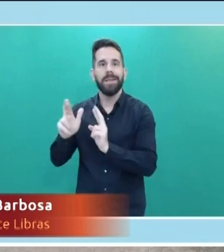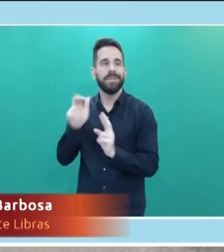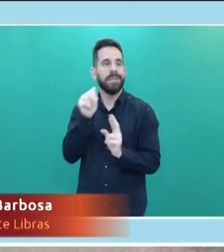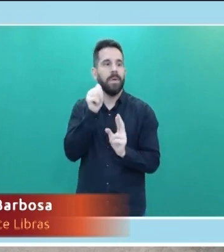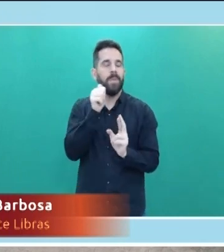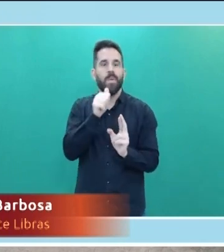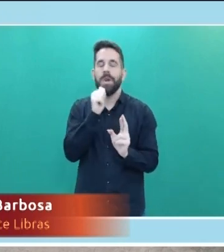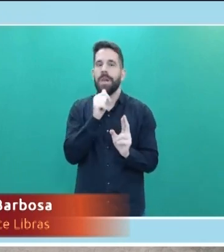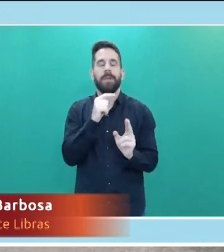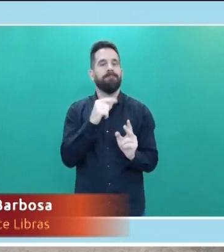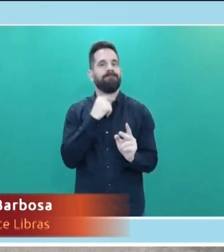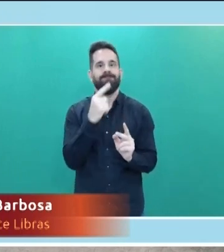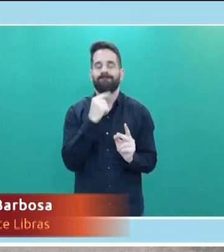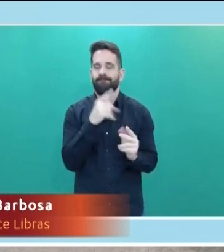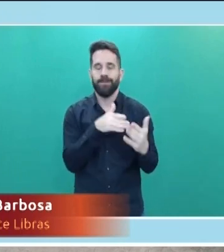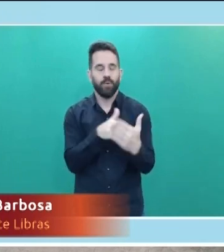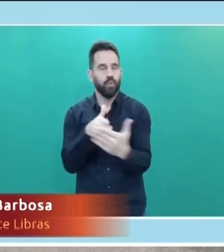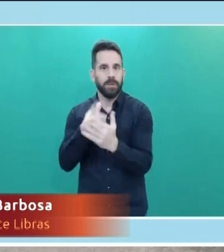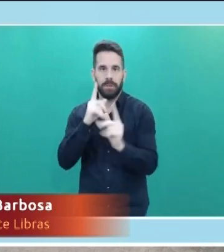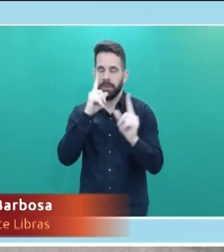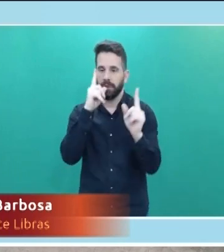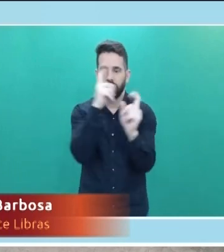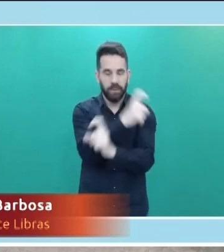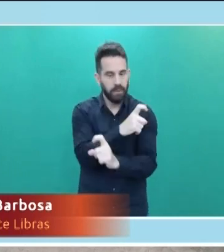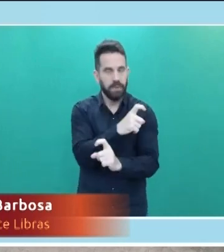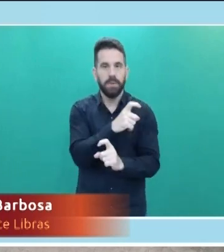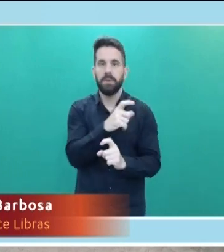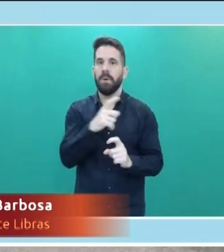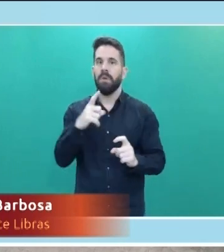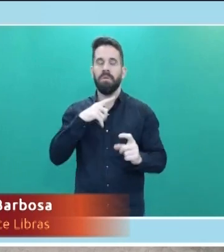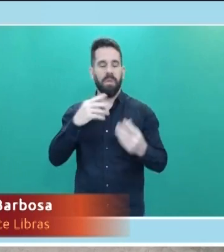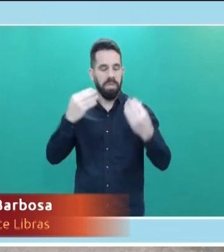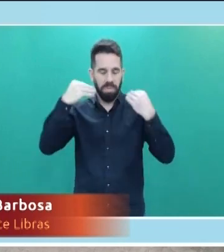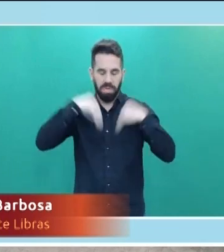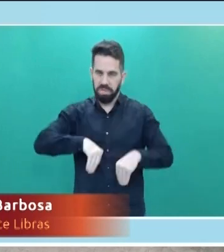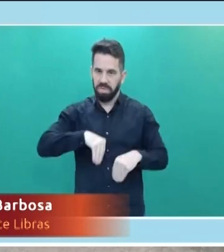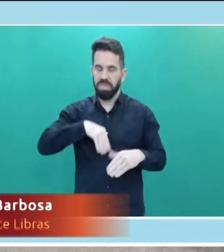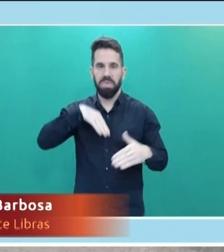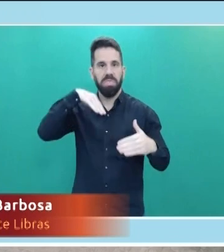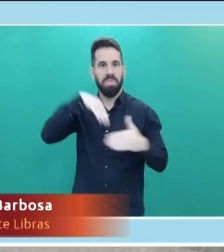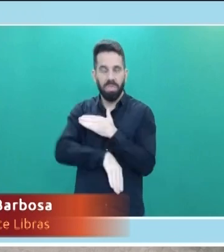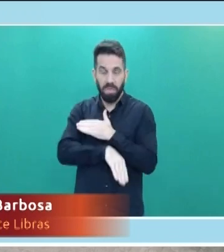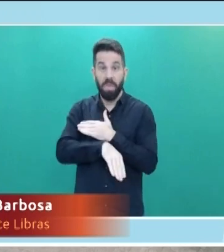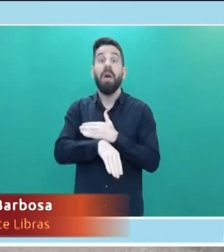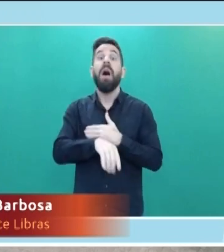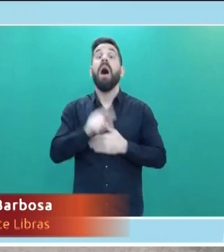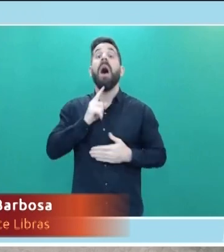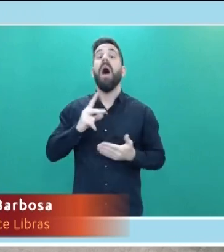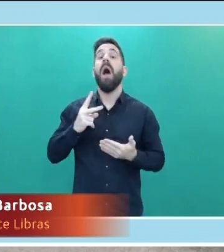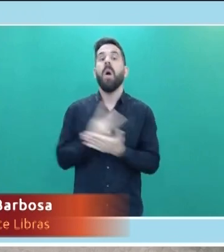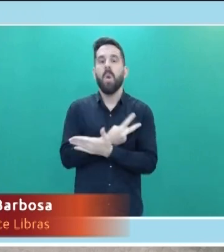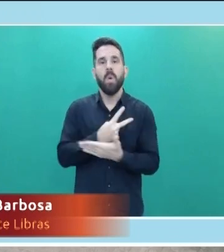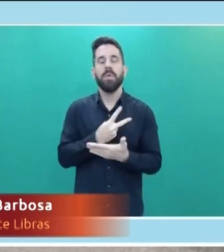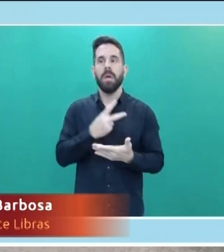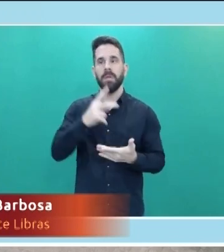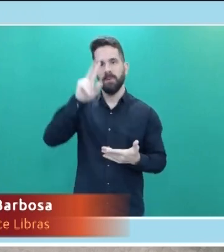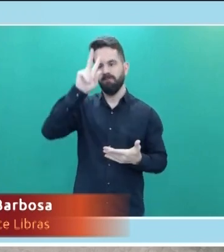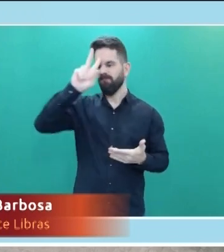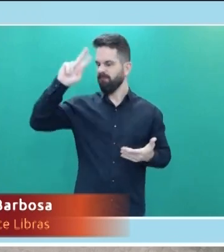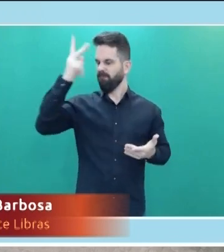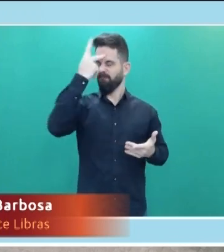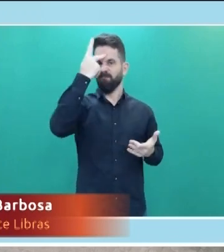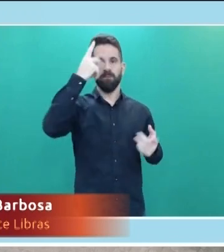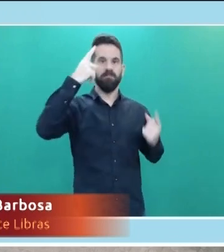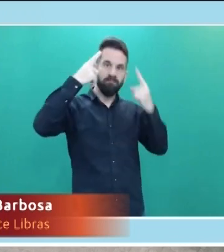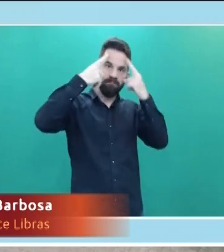com mulheres, e descontam toda a frustração em cima das mulheres. E eles acreditam numa outro tipo de